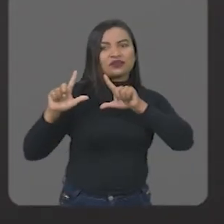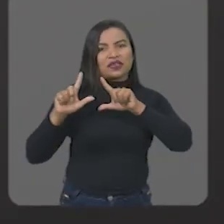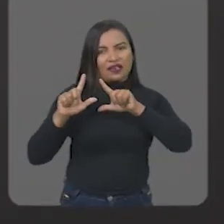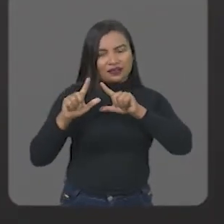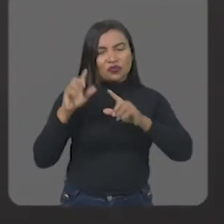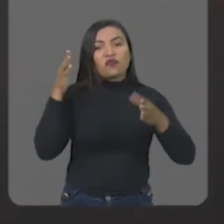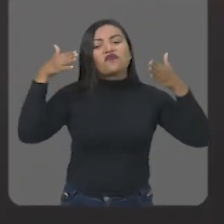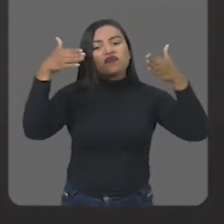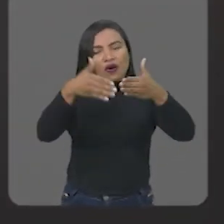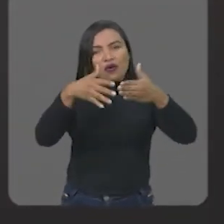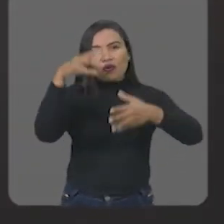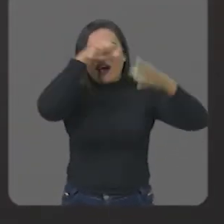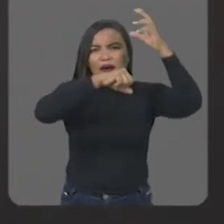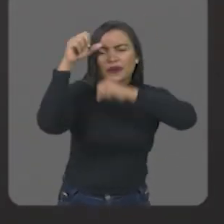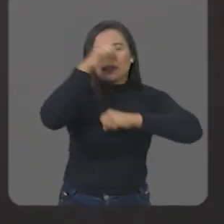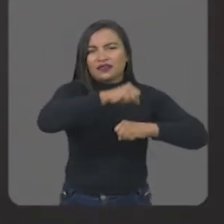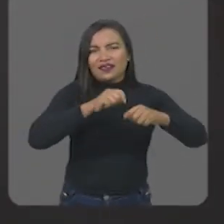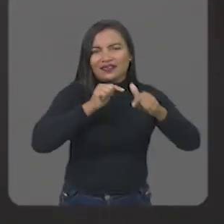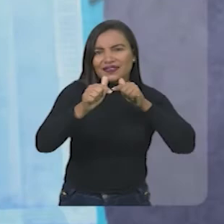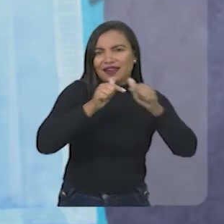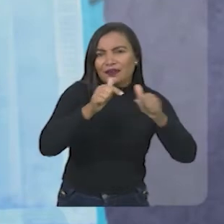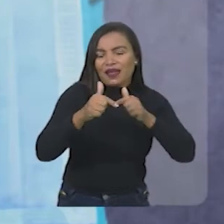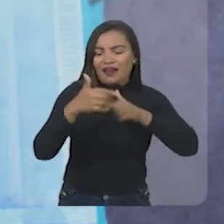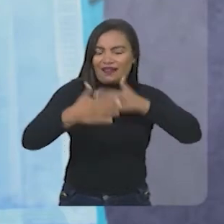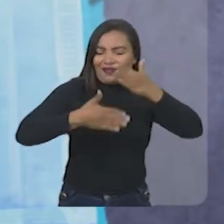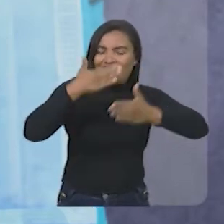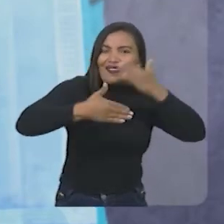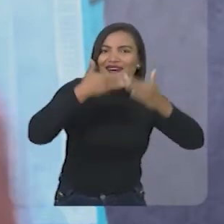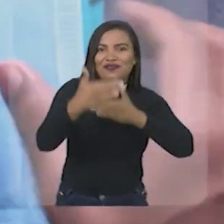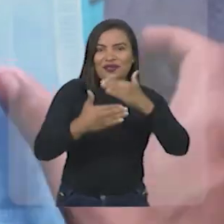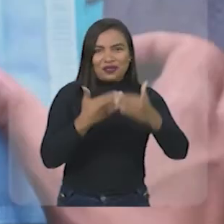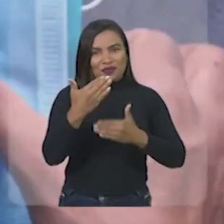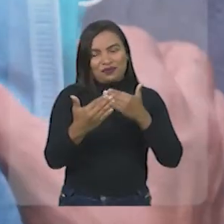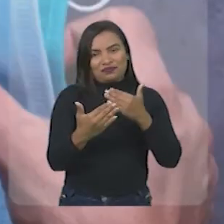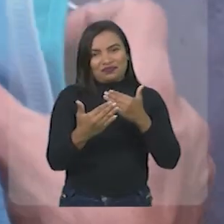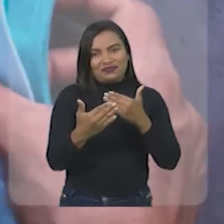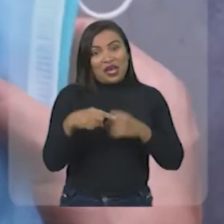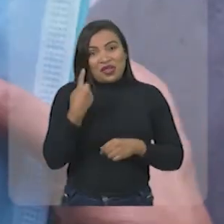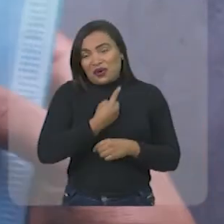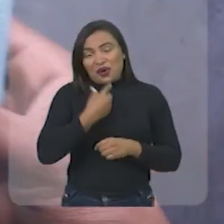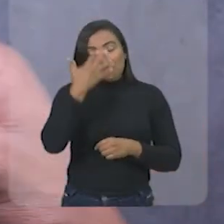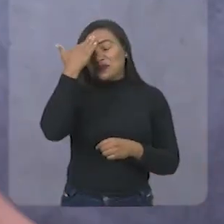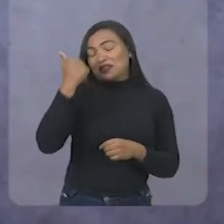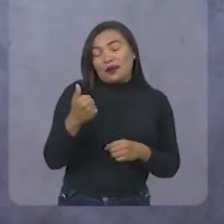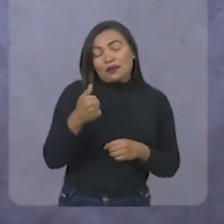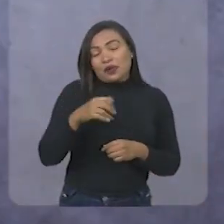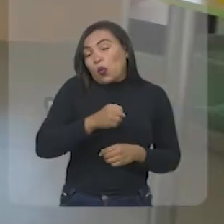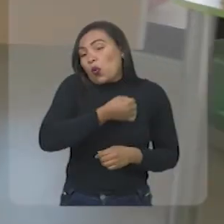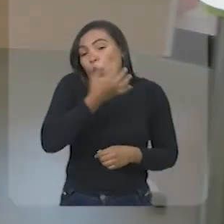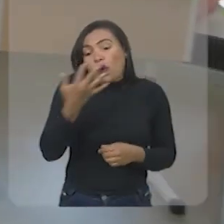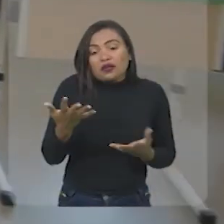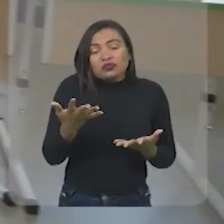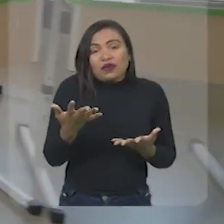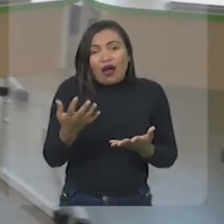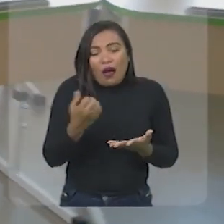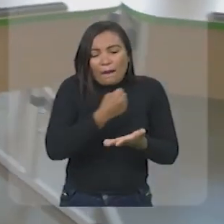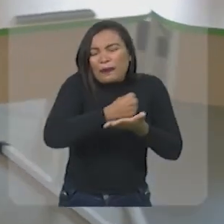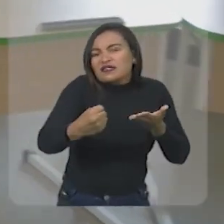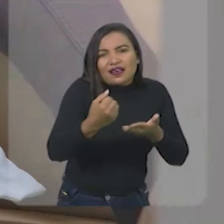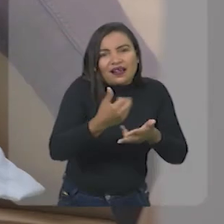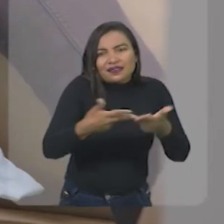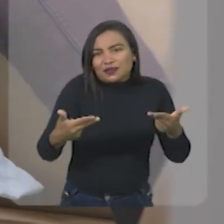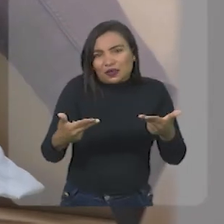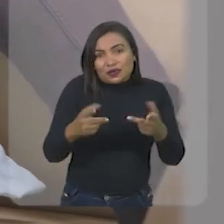aprender, trabalhar e evoluir. Mesmo que não saibamos quando tudo isso vai passar, podemos pelo